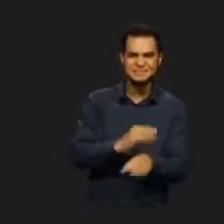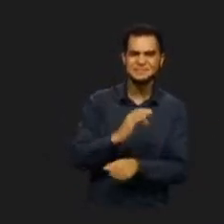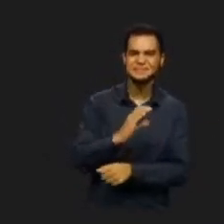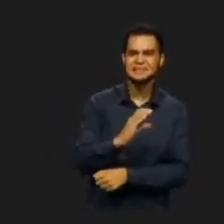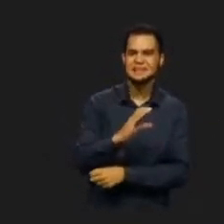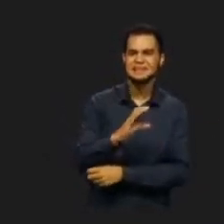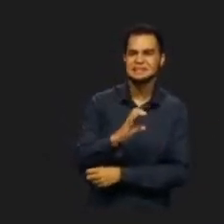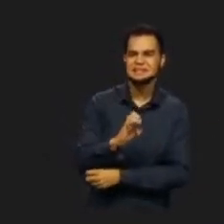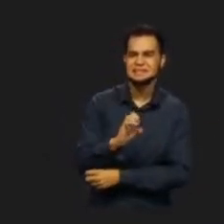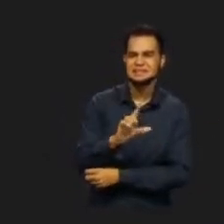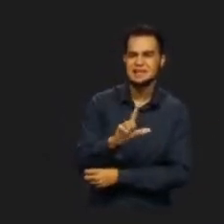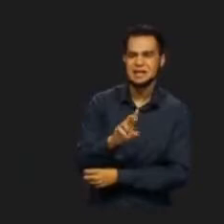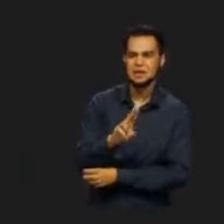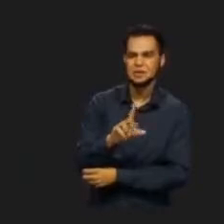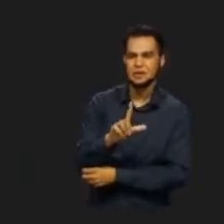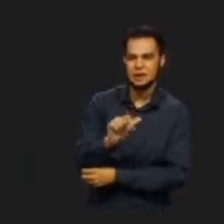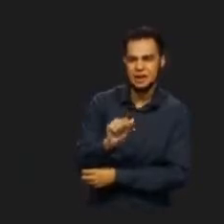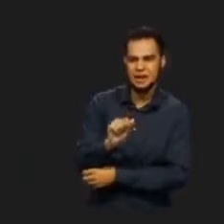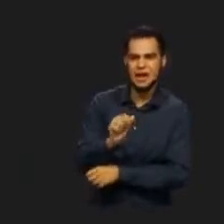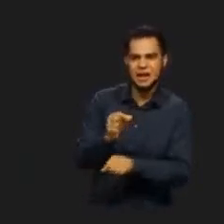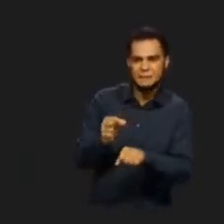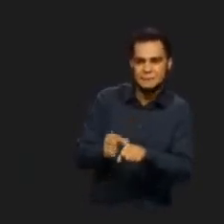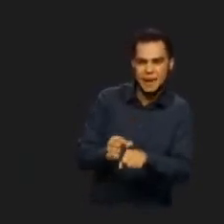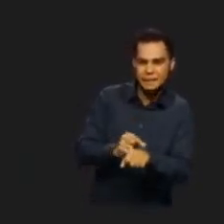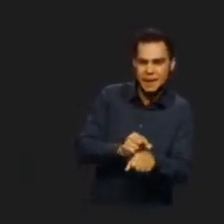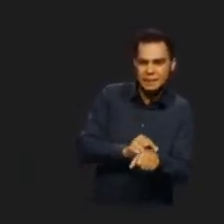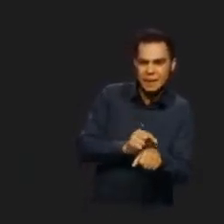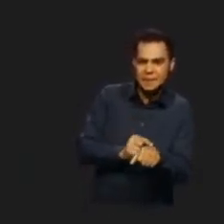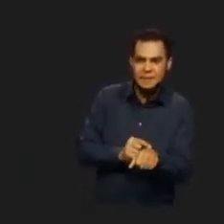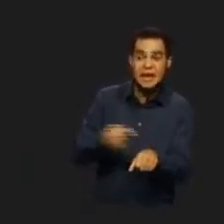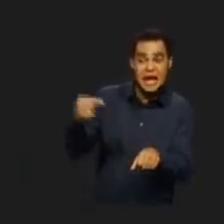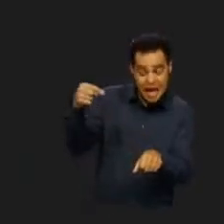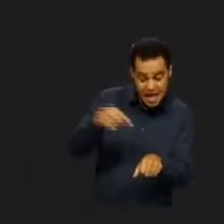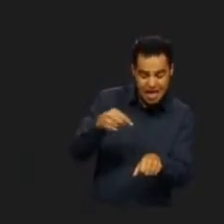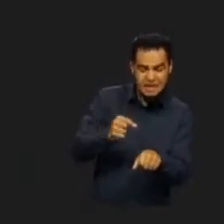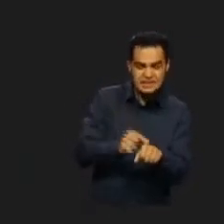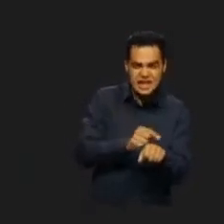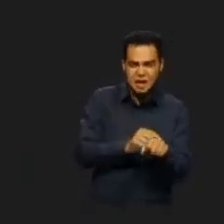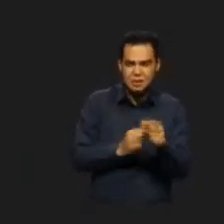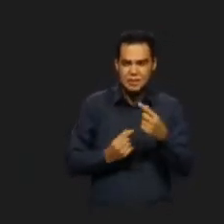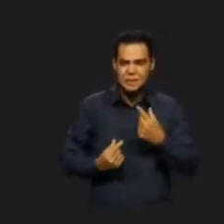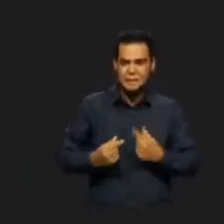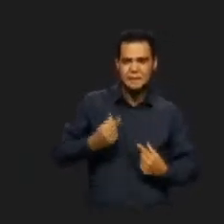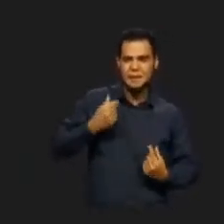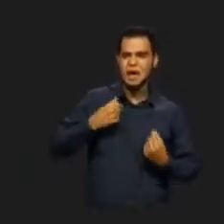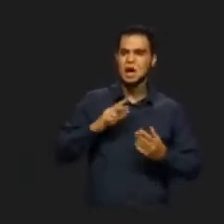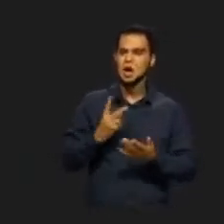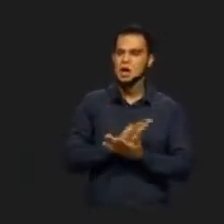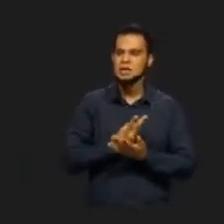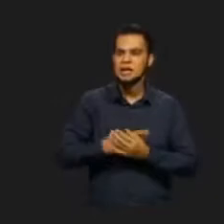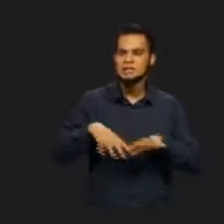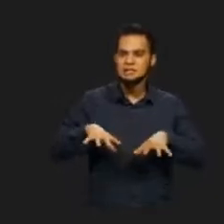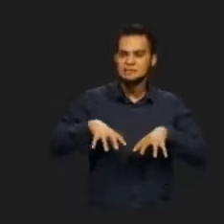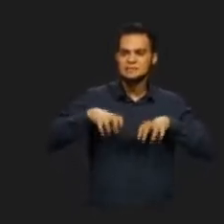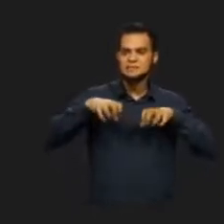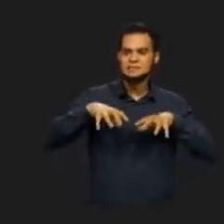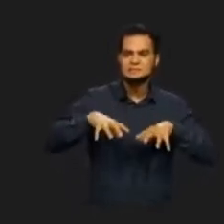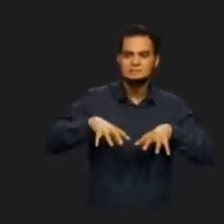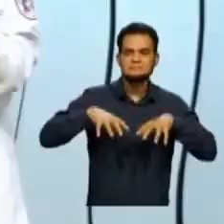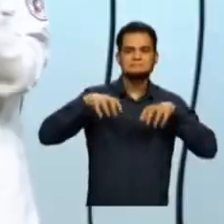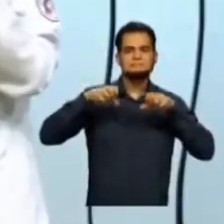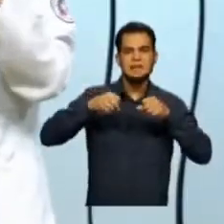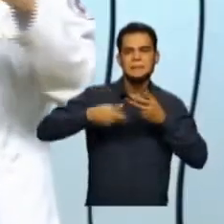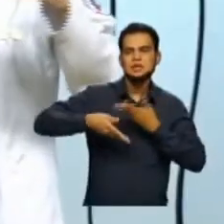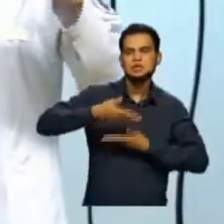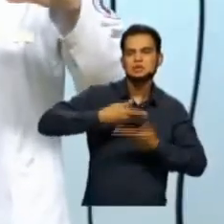energia para o nosso corpo, porque é na célula que ocorre a respiração celular, onde o oxigênio, juntamente com a